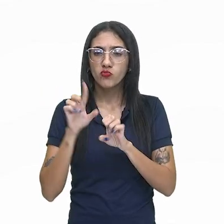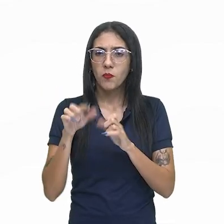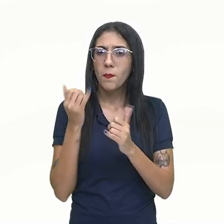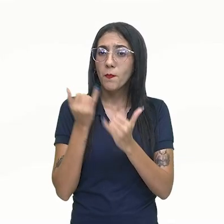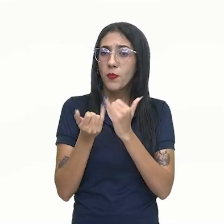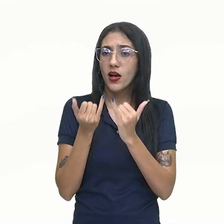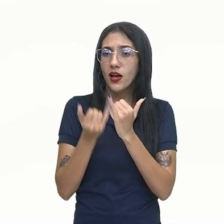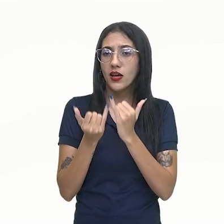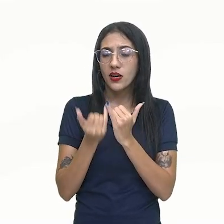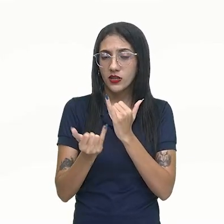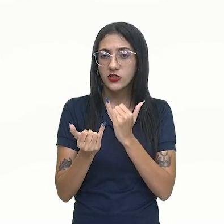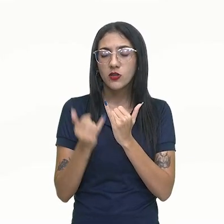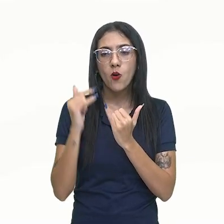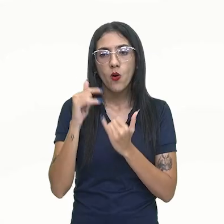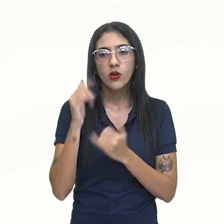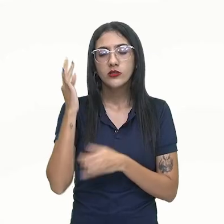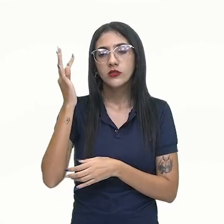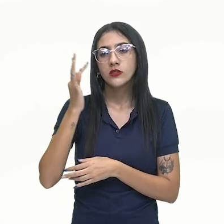parecida com a teoria